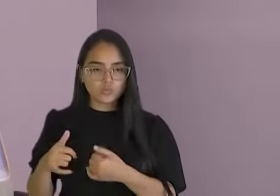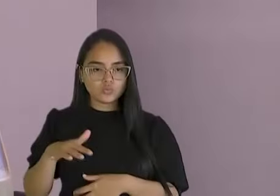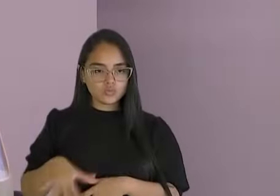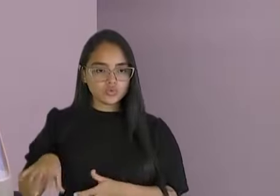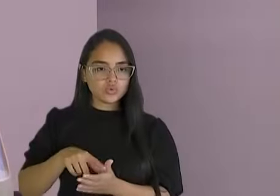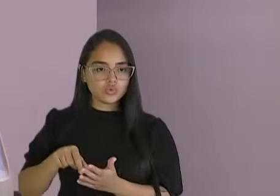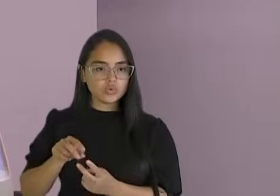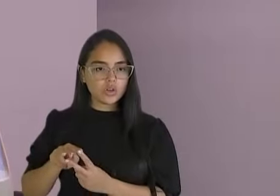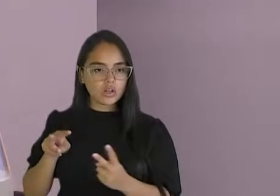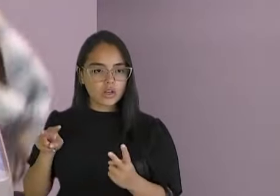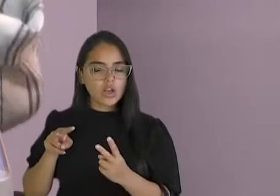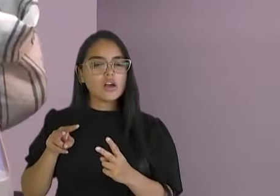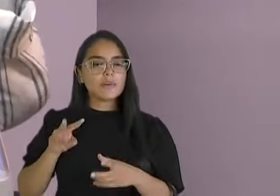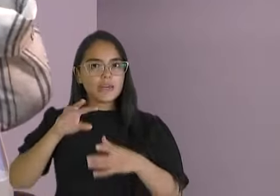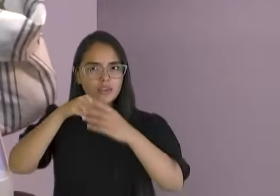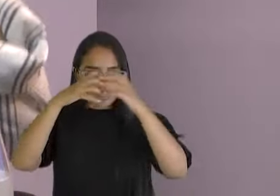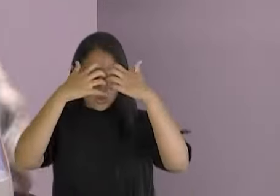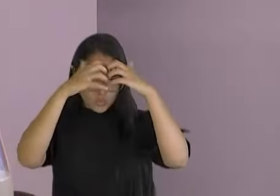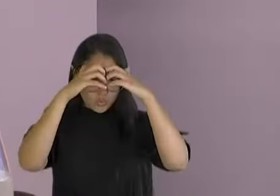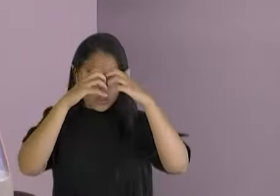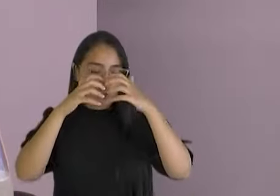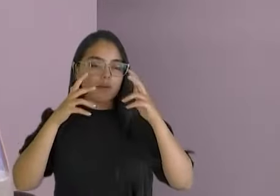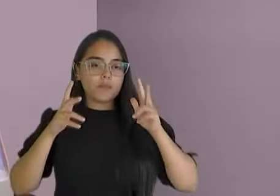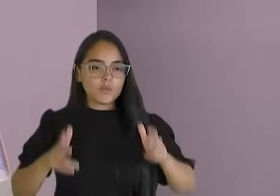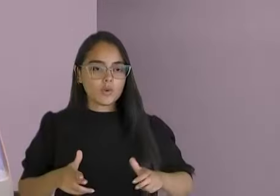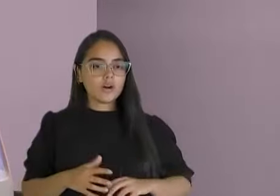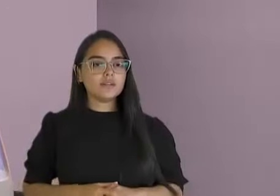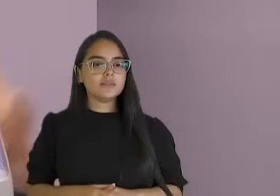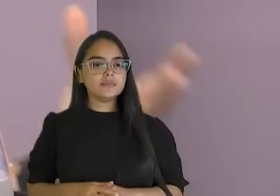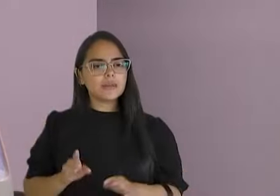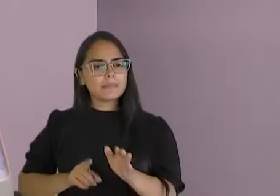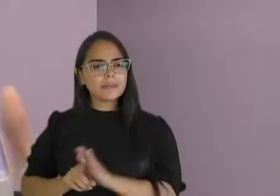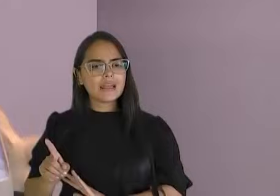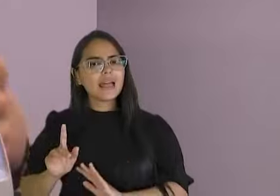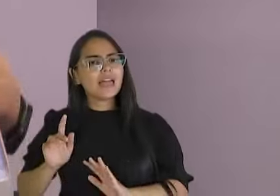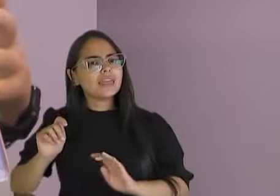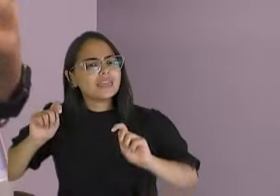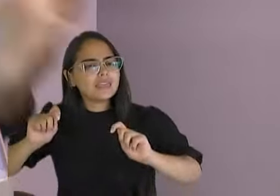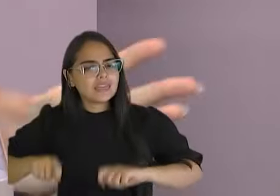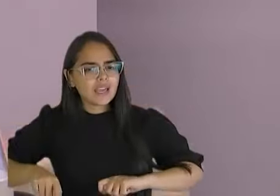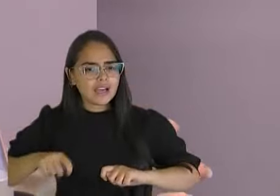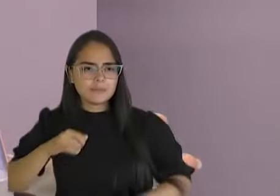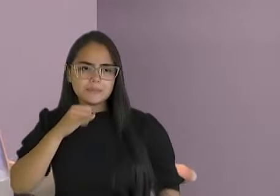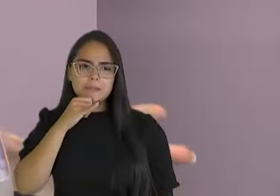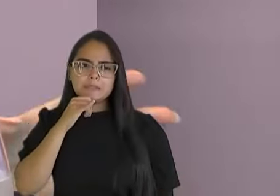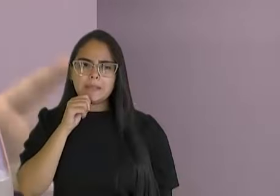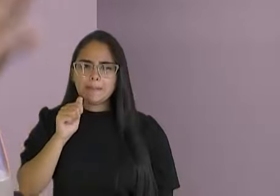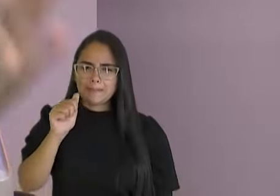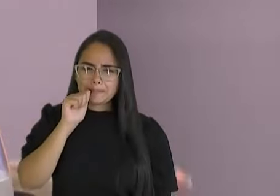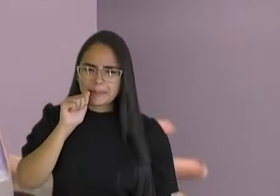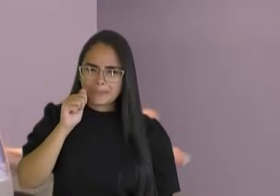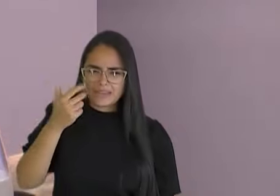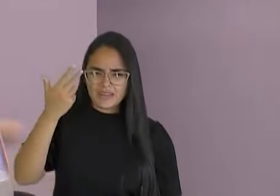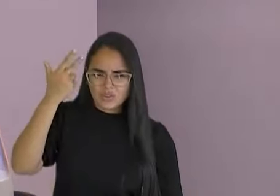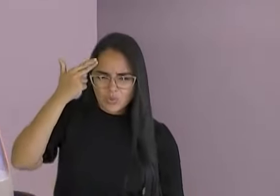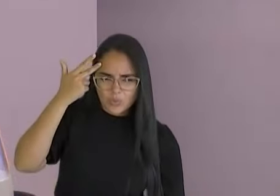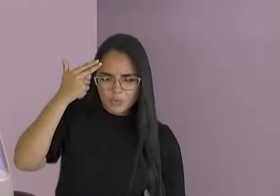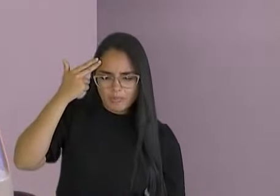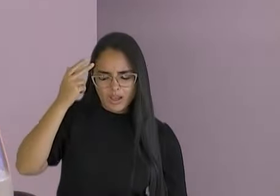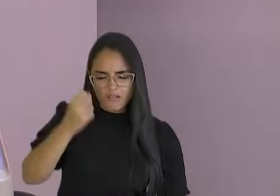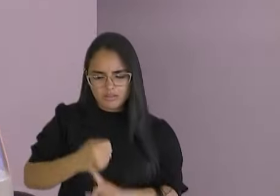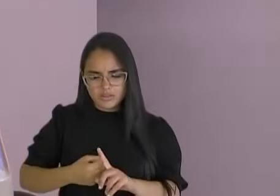com os mesmos sistemas cerebrais. E aí alguma pessoa perguntou, dá para beber, assim, normal, social, né?